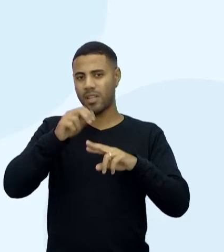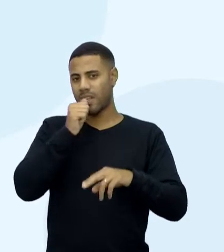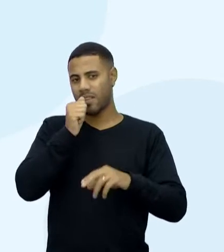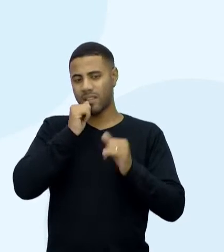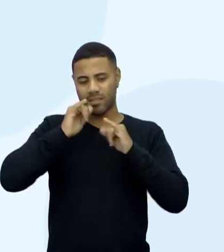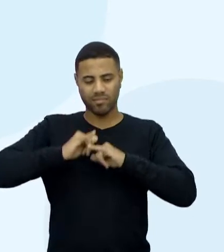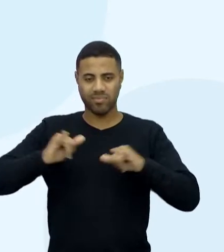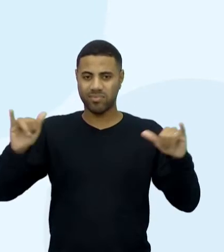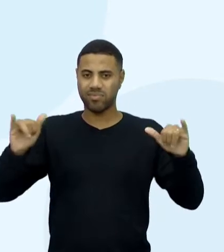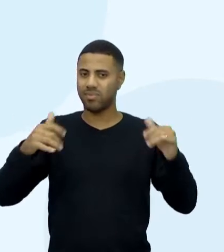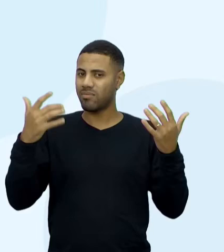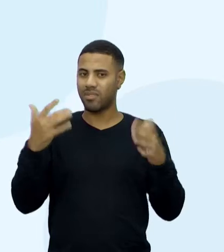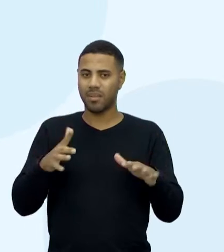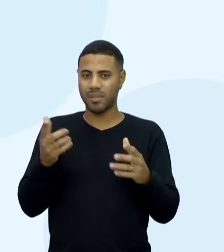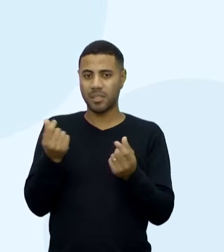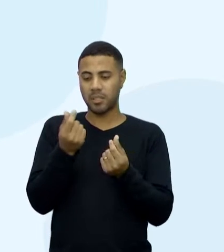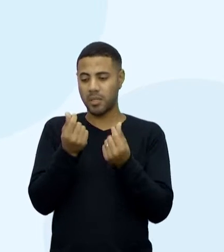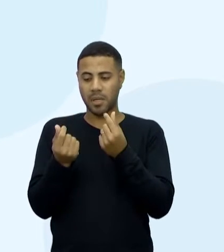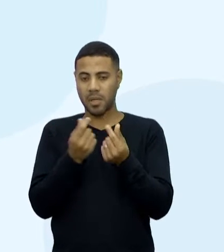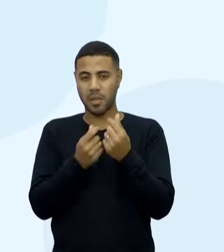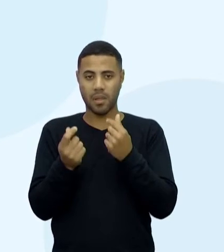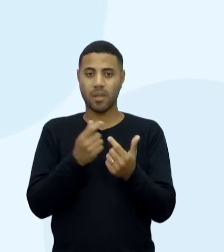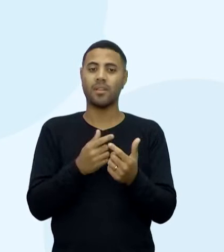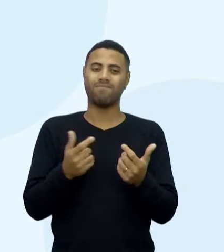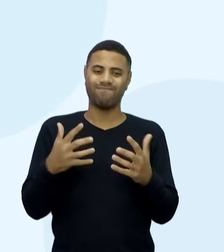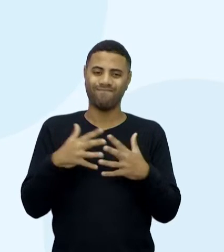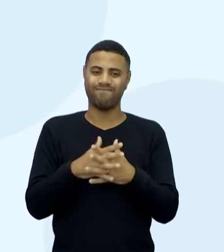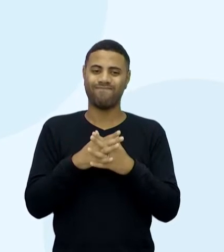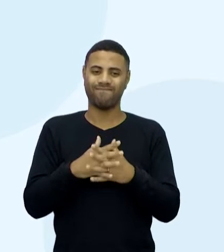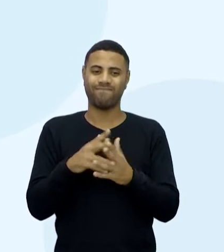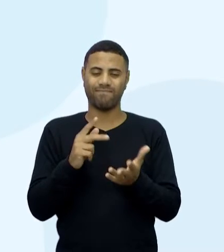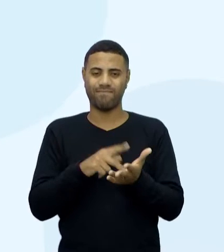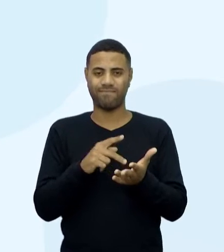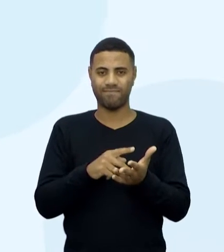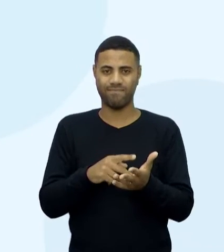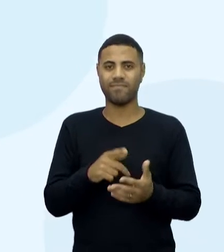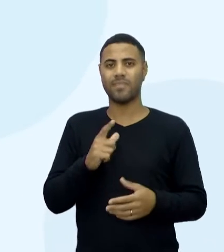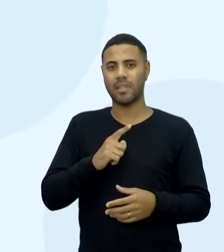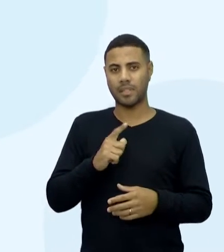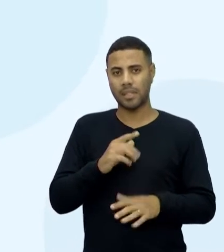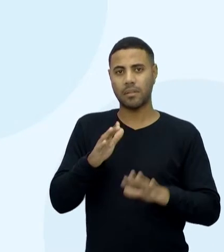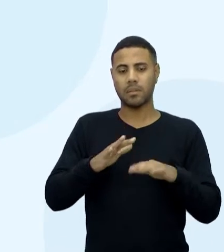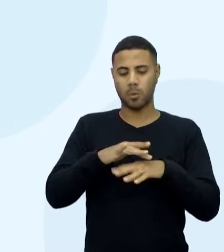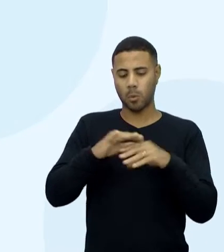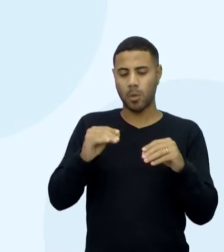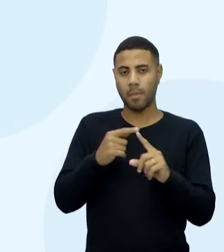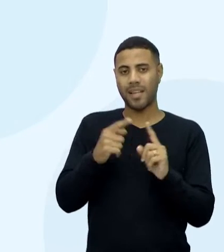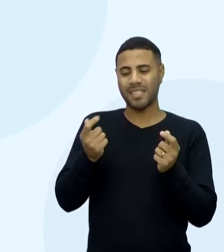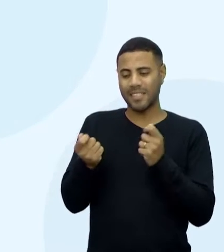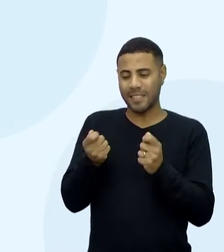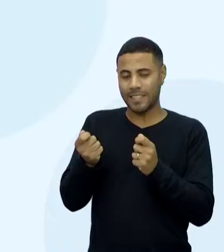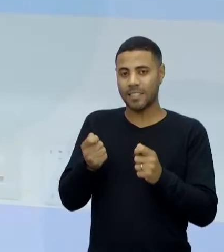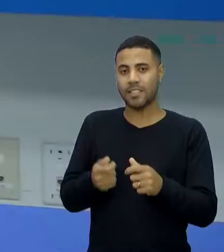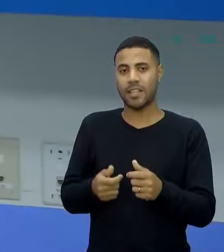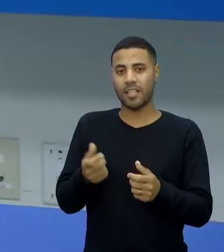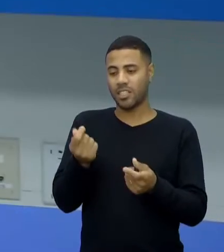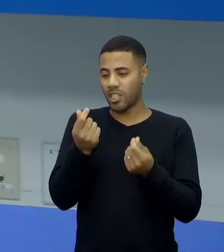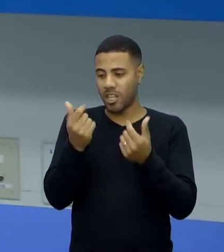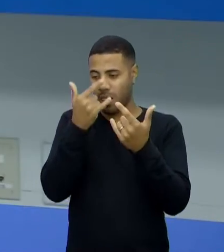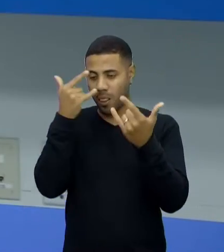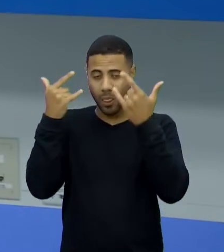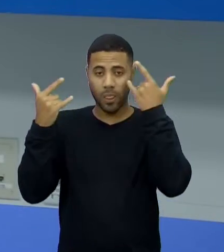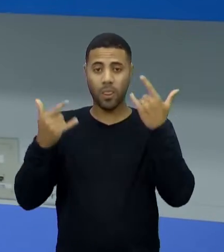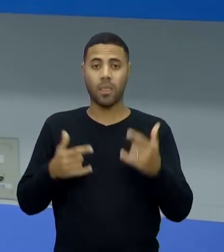então todas essas não são questões fáceis não são questões triviais mas de alguma forma elas aparecem pra gente com